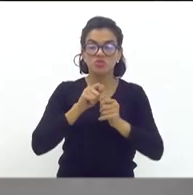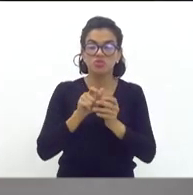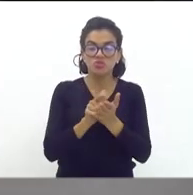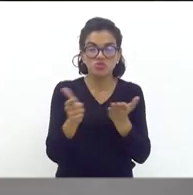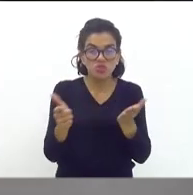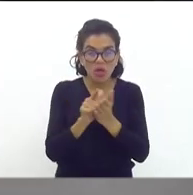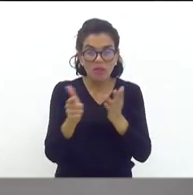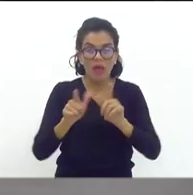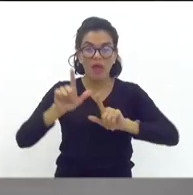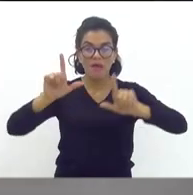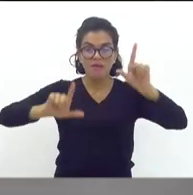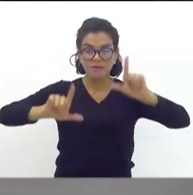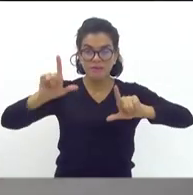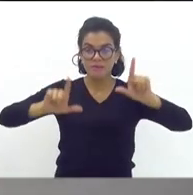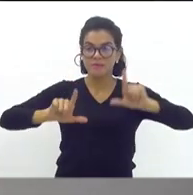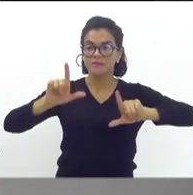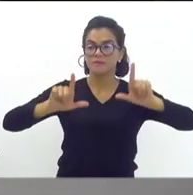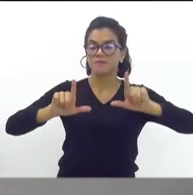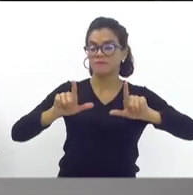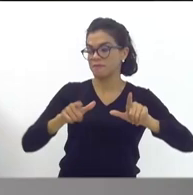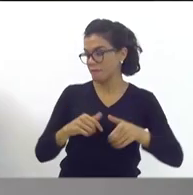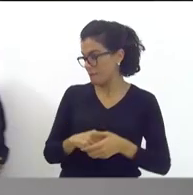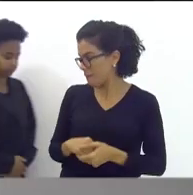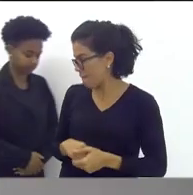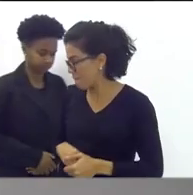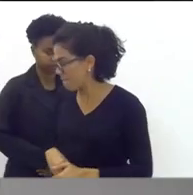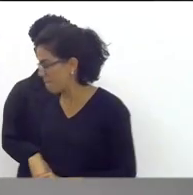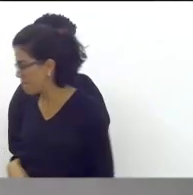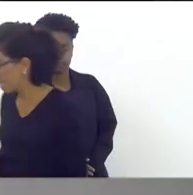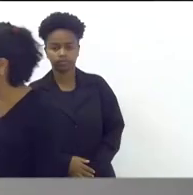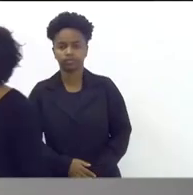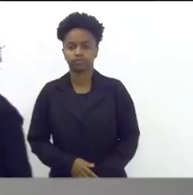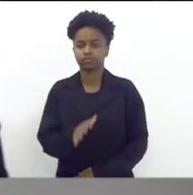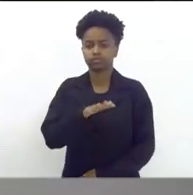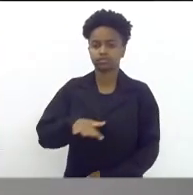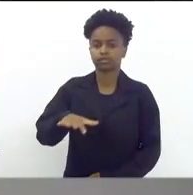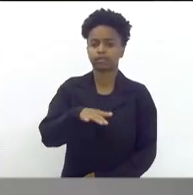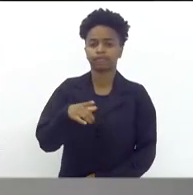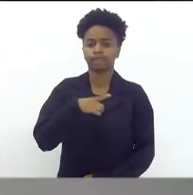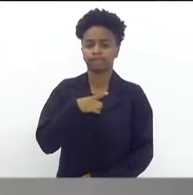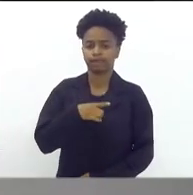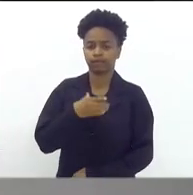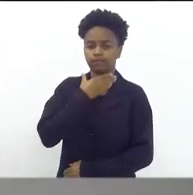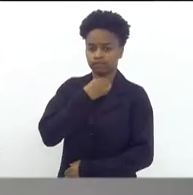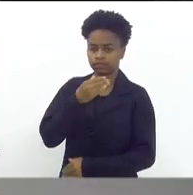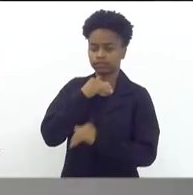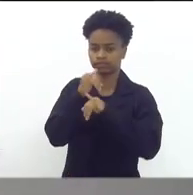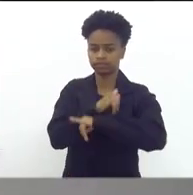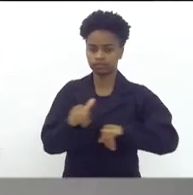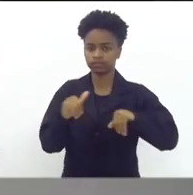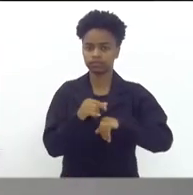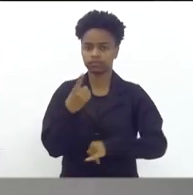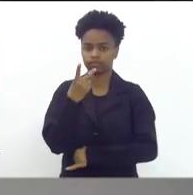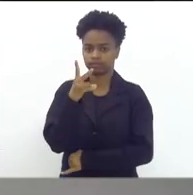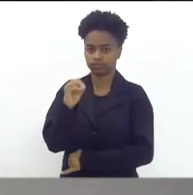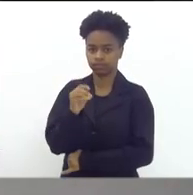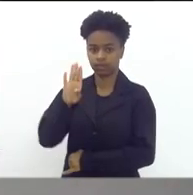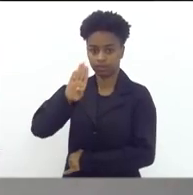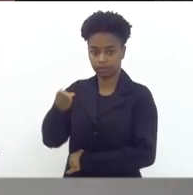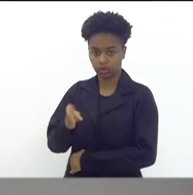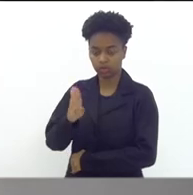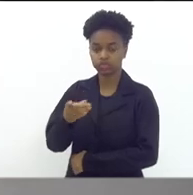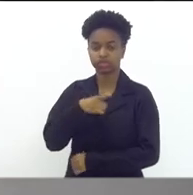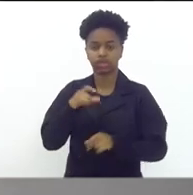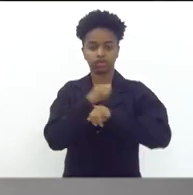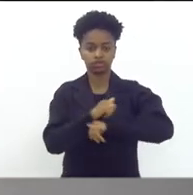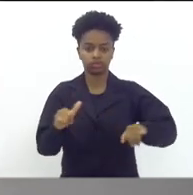é que esse segmento é sofre fraude de ser na casa dos 120 milhões é notícias jornal jornal dia